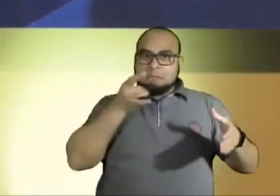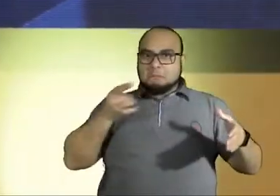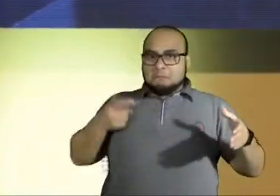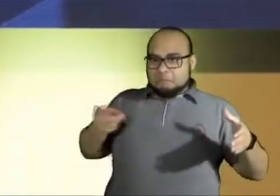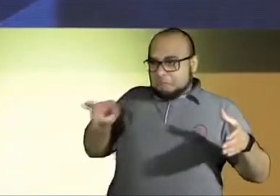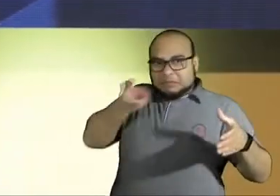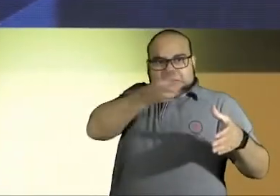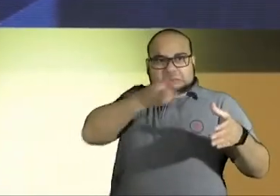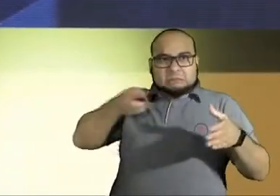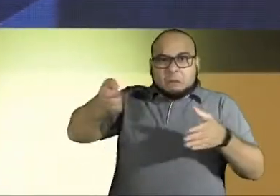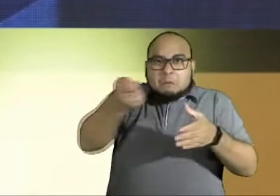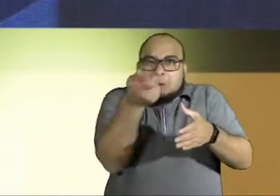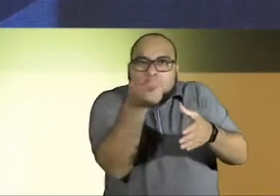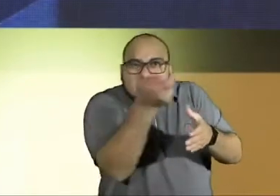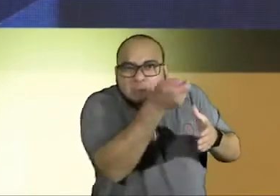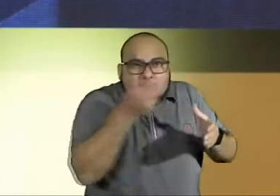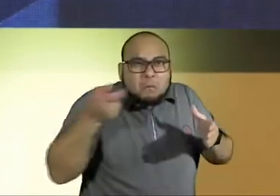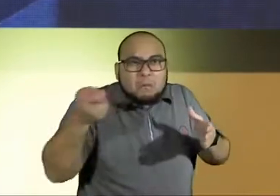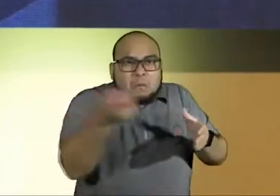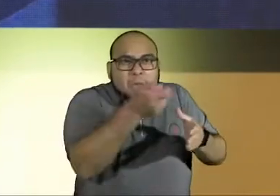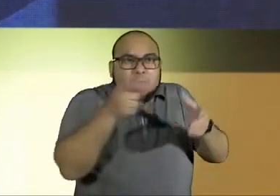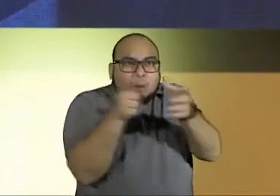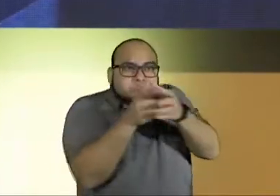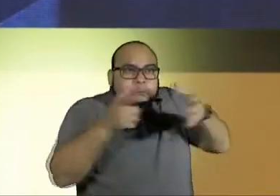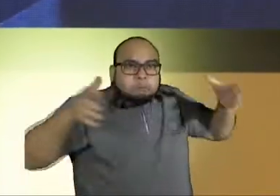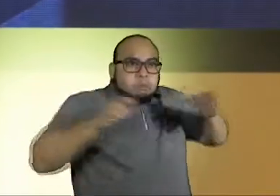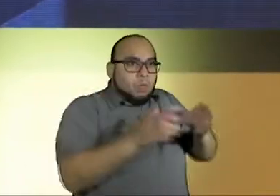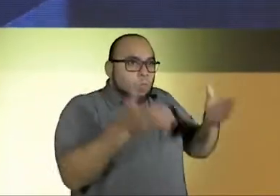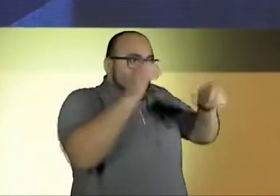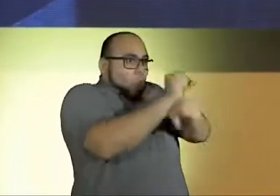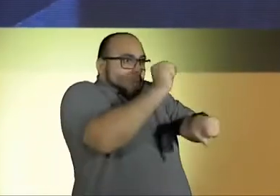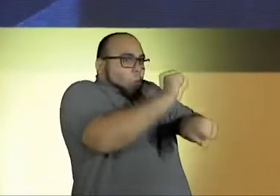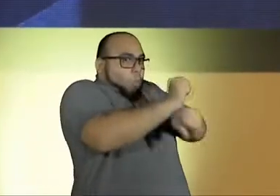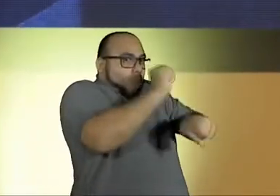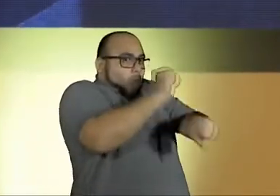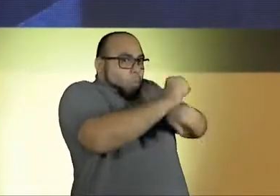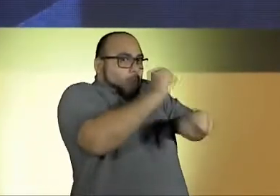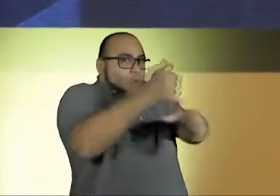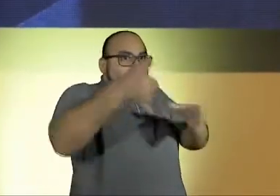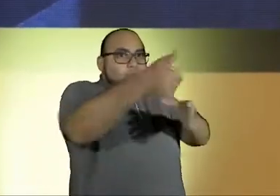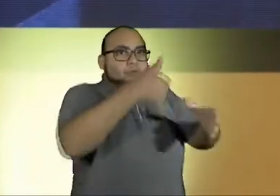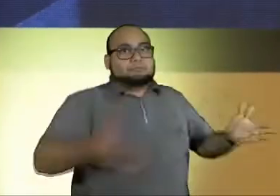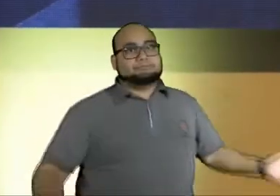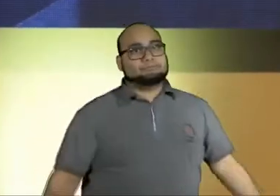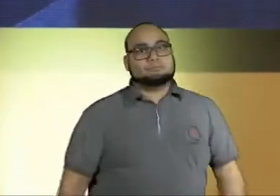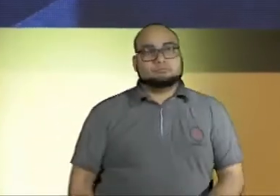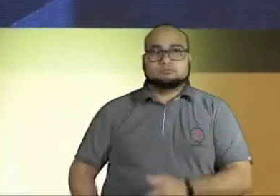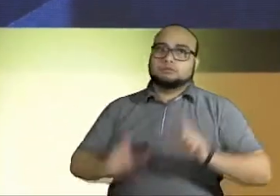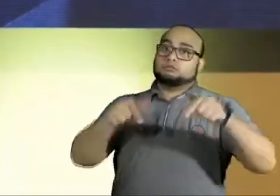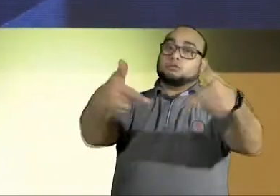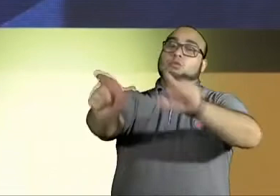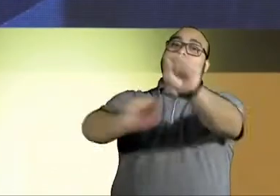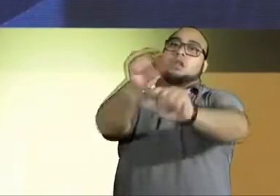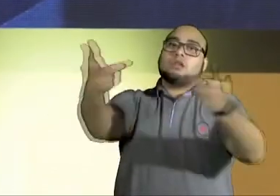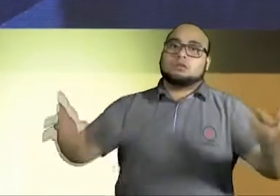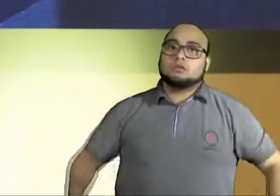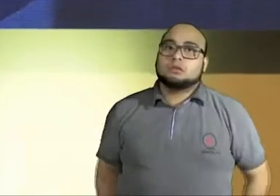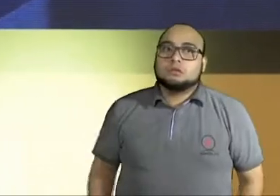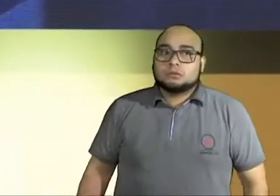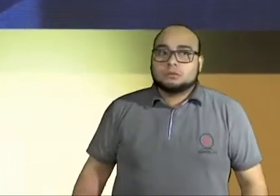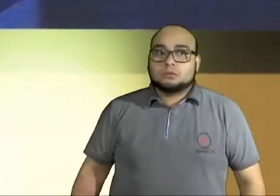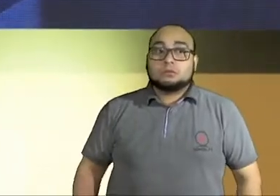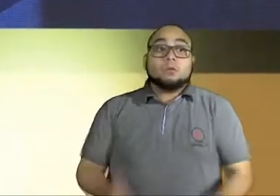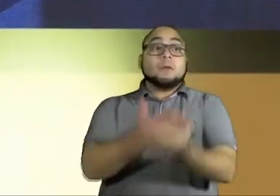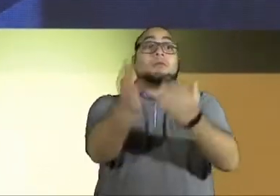a quantidade de vasos que está esperando para ser cheio, a gente fecha o olhinho. Senhor, meu Deus e meu